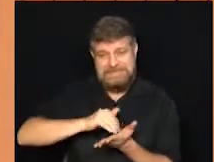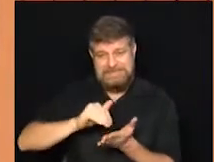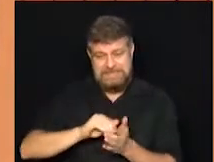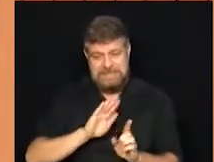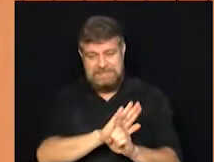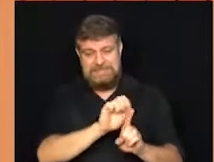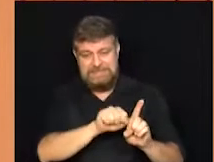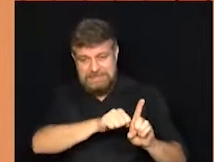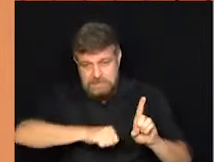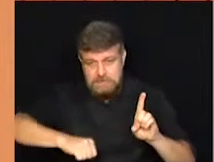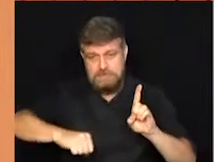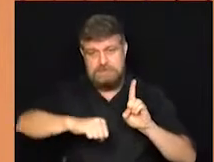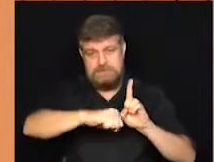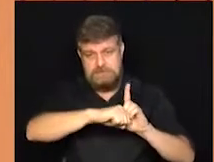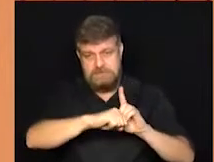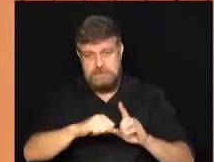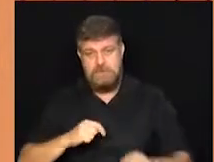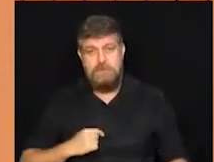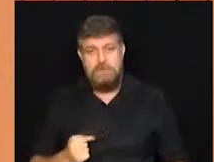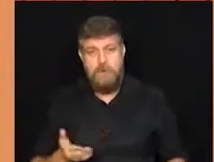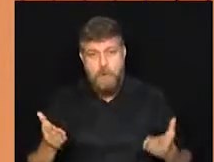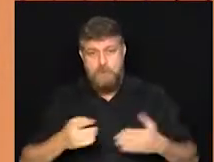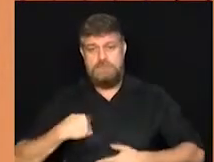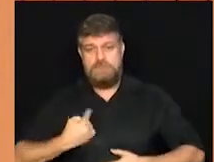Moro. Hoje a gente vai fazer a discussão